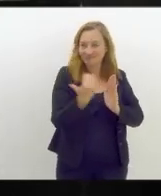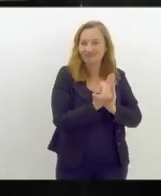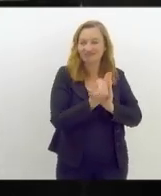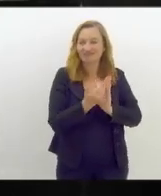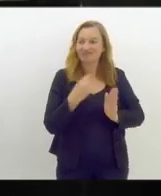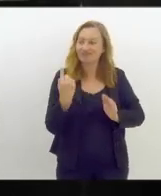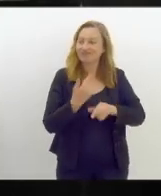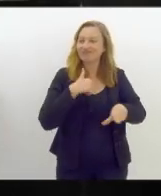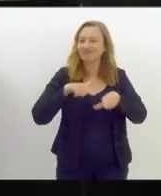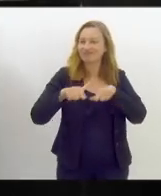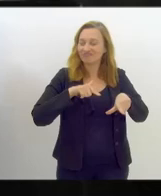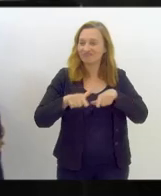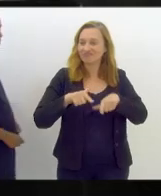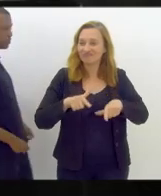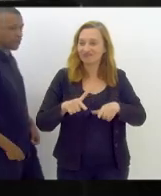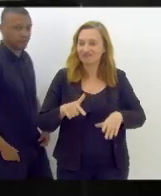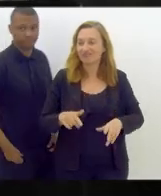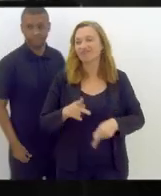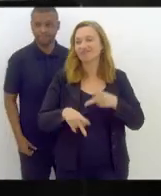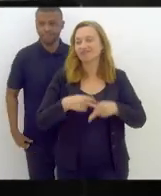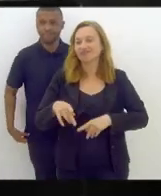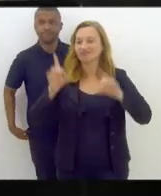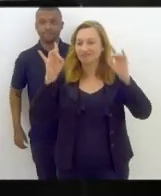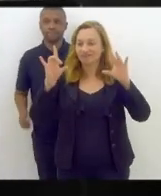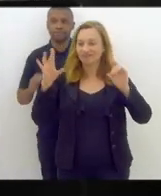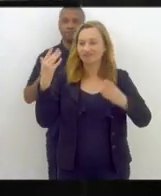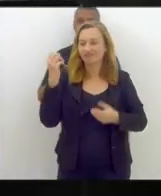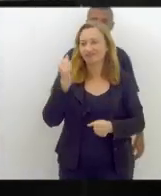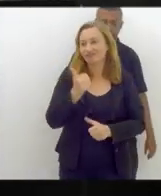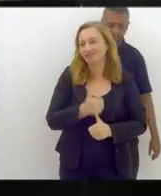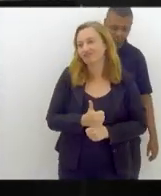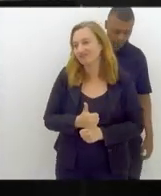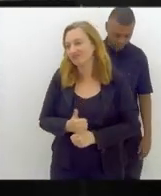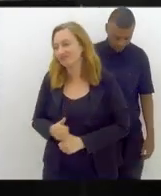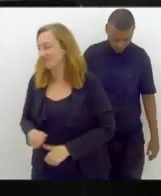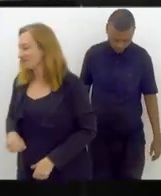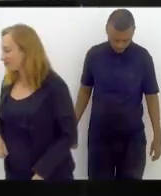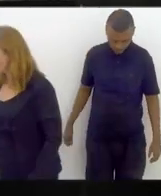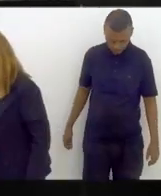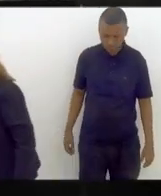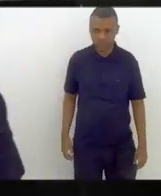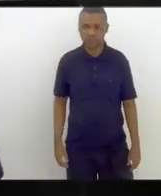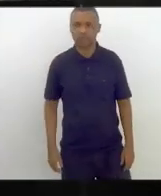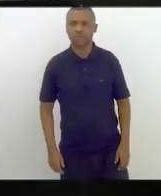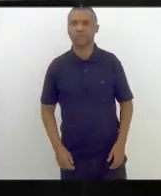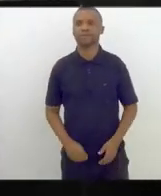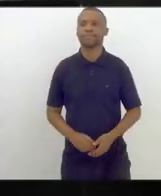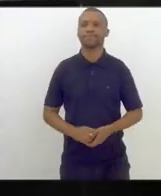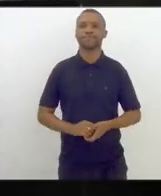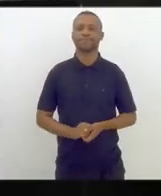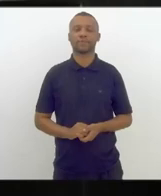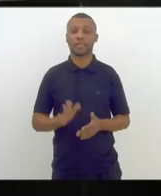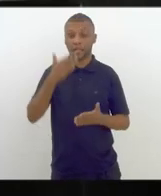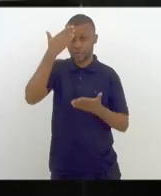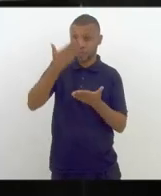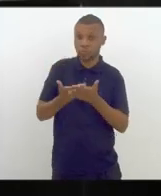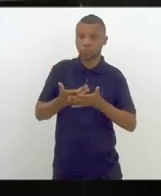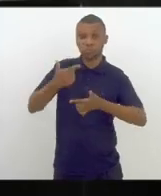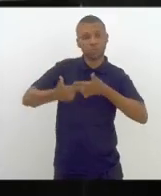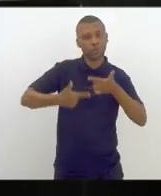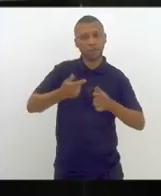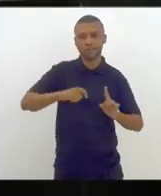obrigação, com a população em especial, que acredita na força do trabalho da deputada Célia Jordão. E